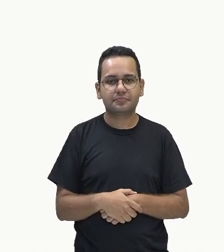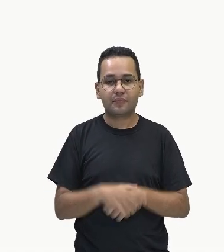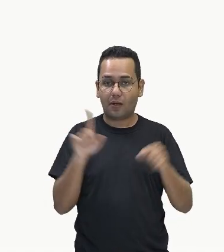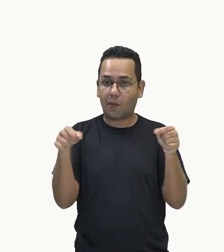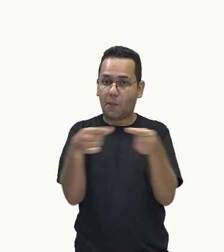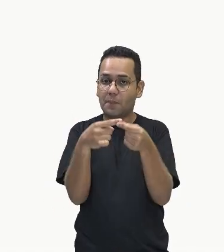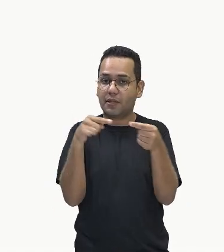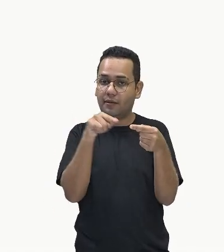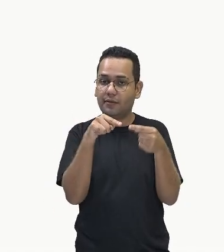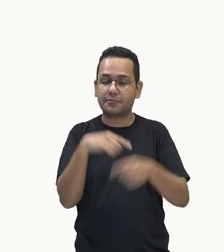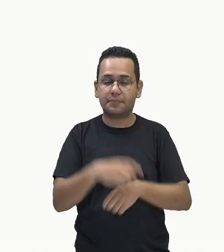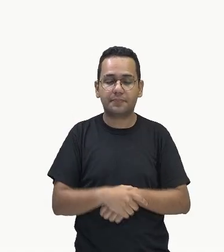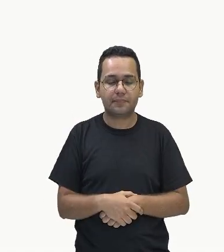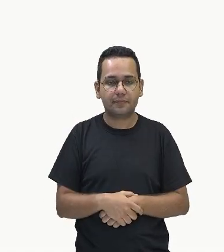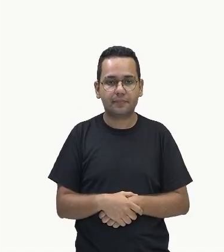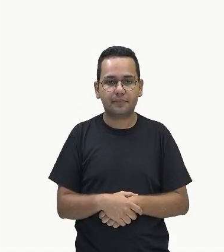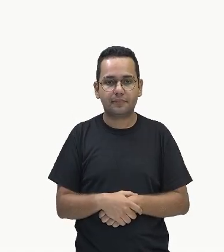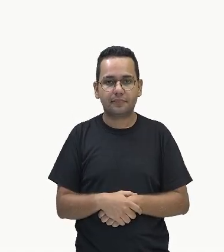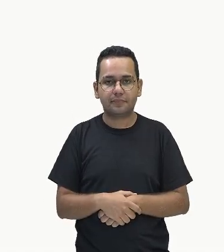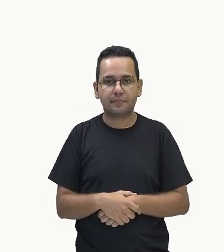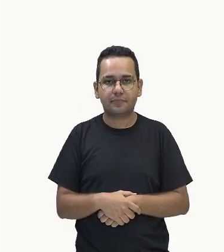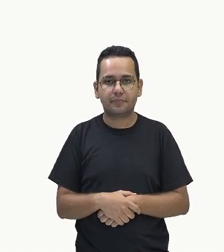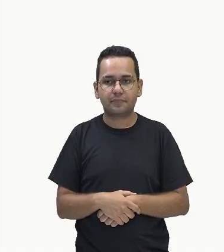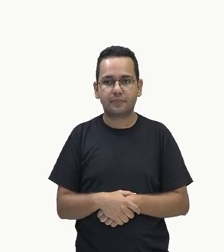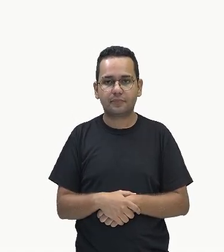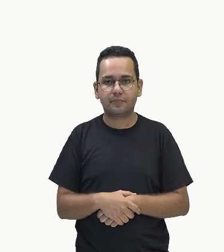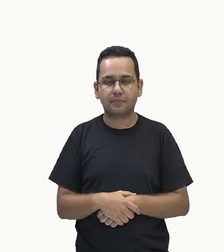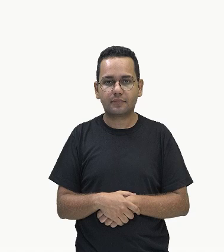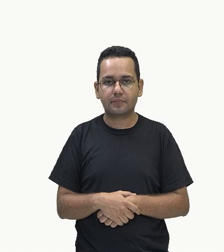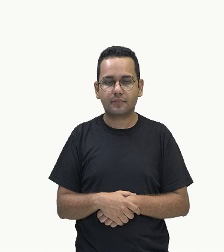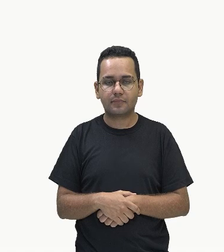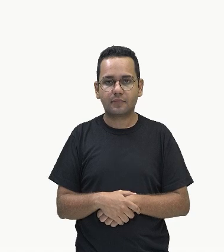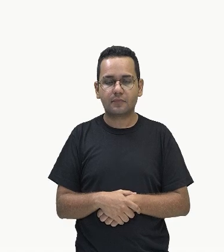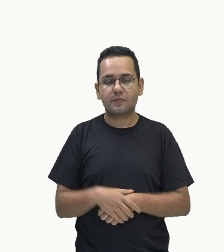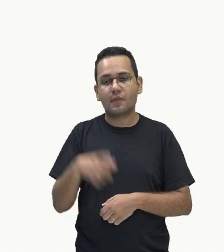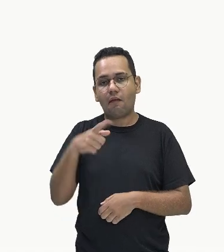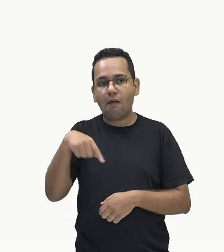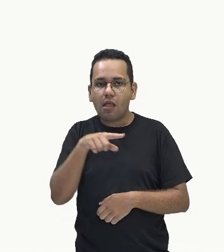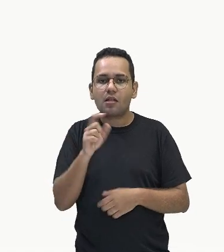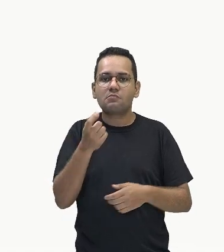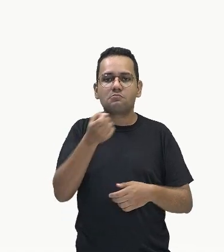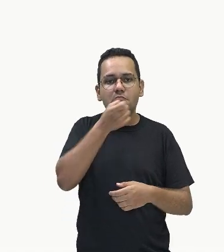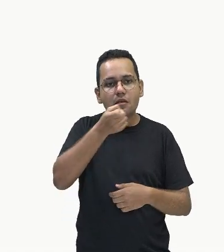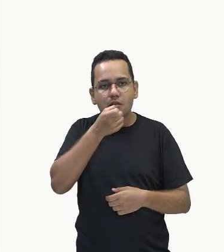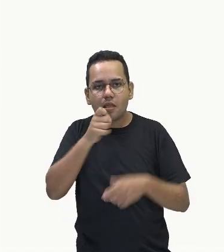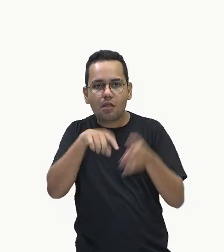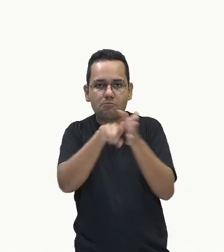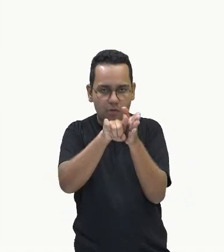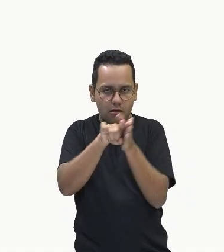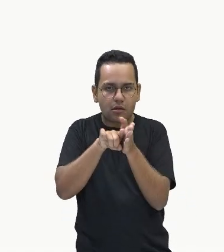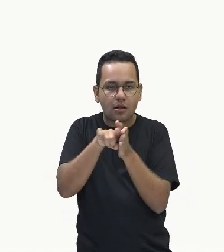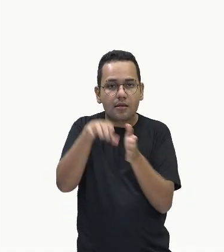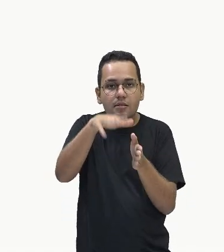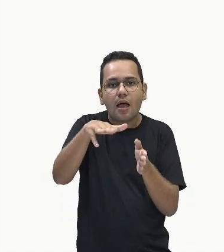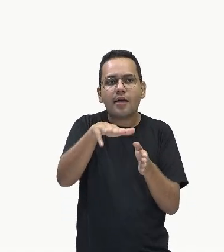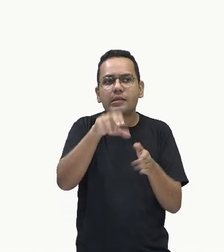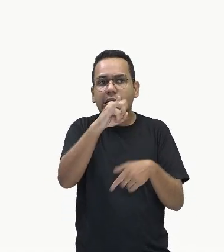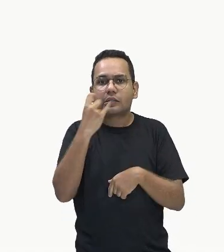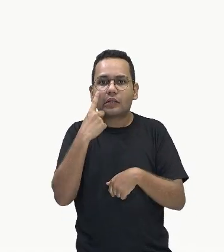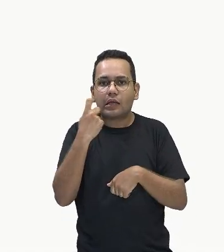Se os professores irão ser, né, pesquisados aí sobre, por exemplo, o interesse em fazer um